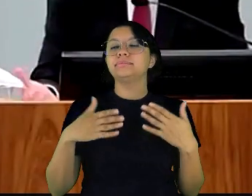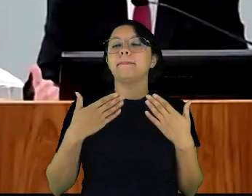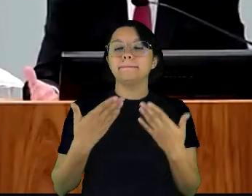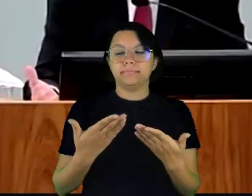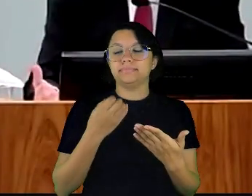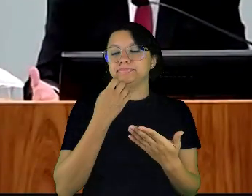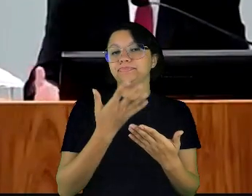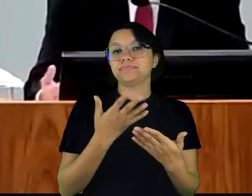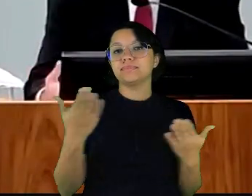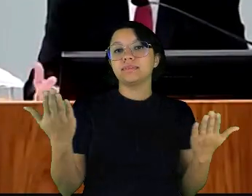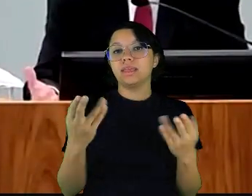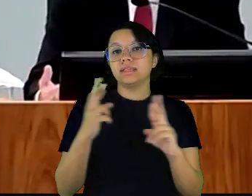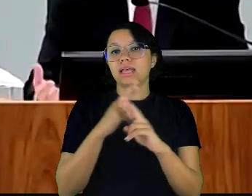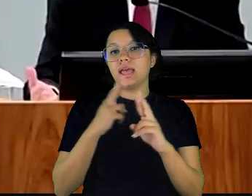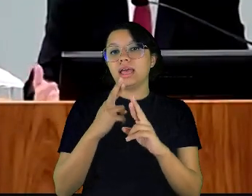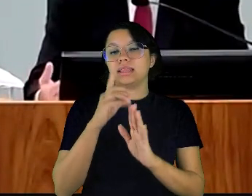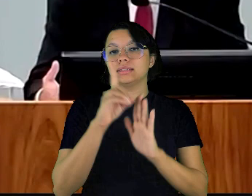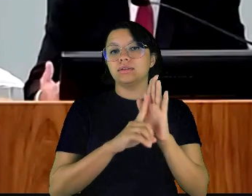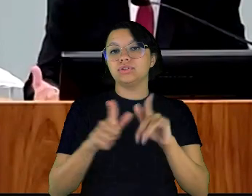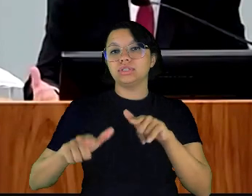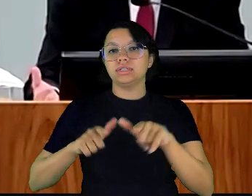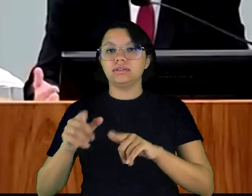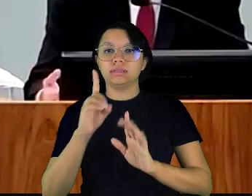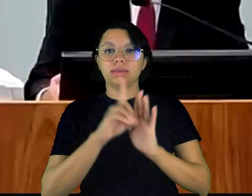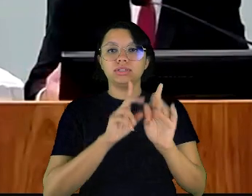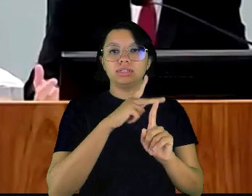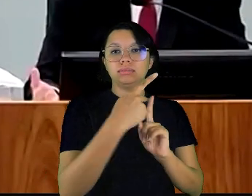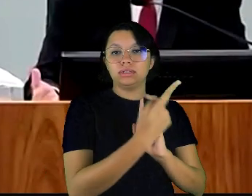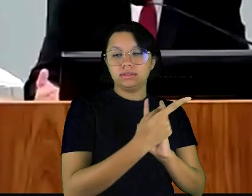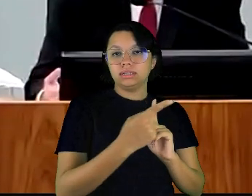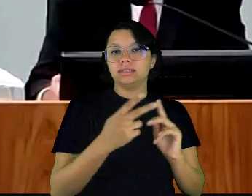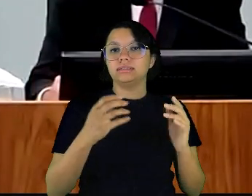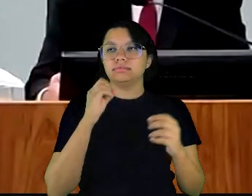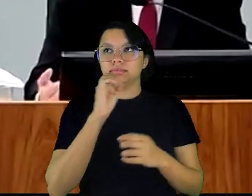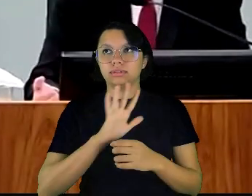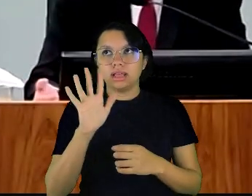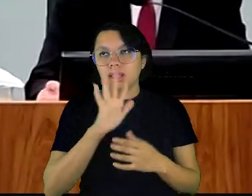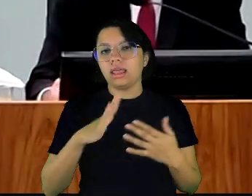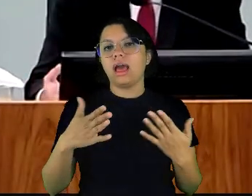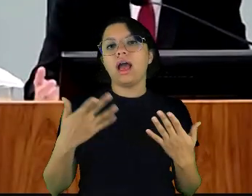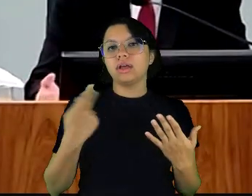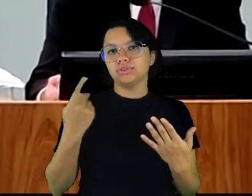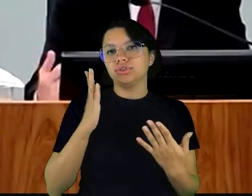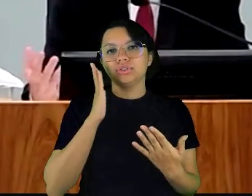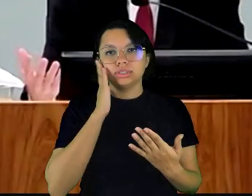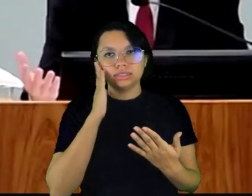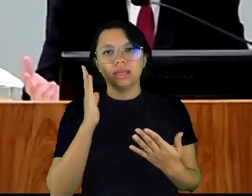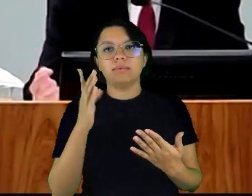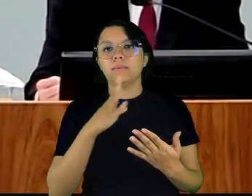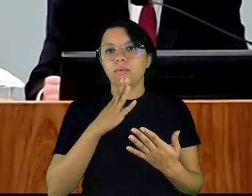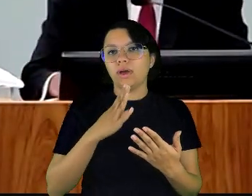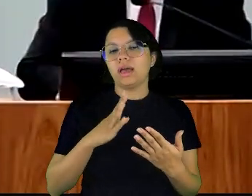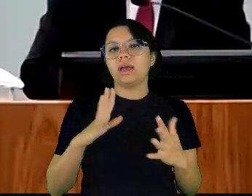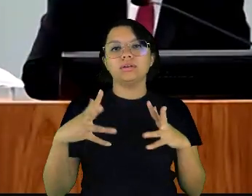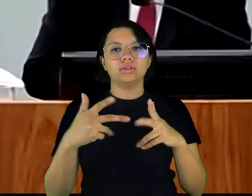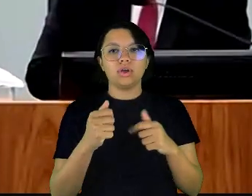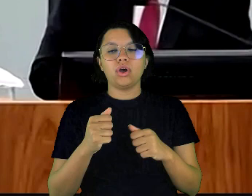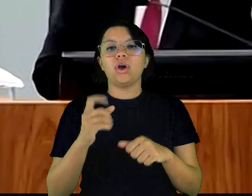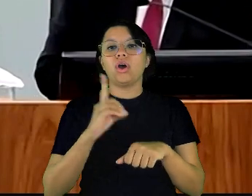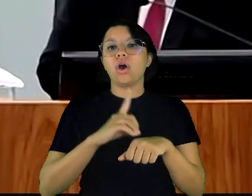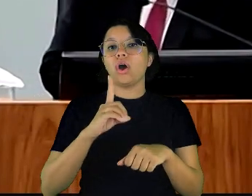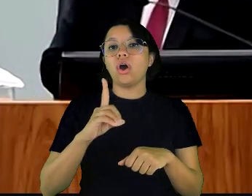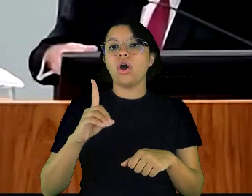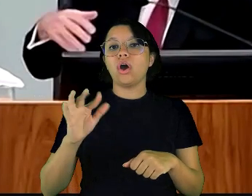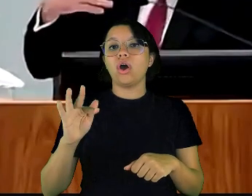essa relação direito-trabalho e direito previdenciário, obviamente, está muito claro e nós já sabemos, todos conhecemos, e o doutor Farley já